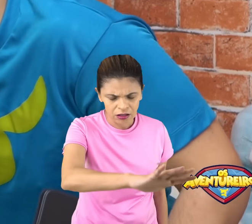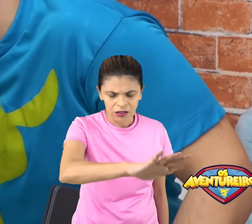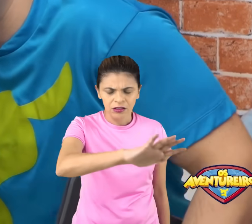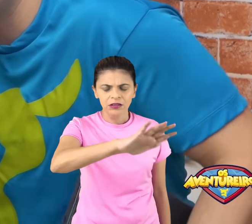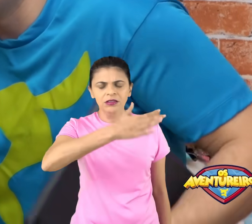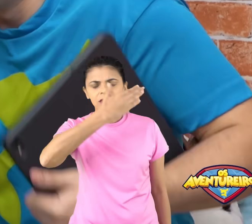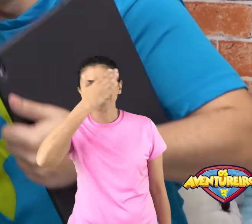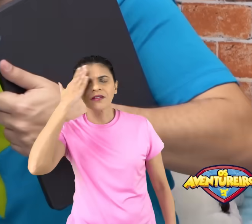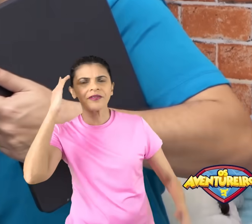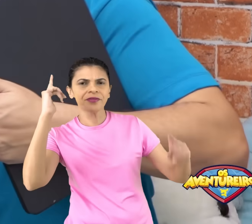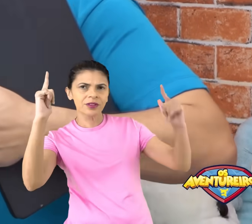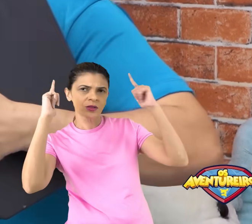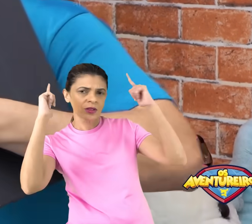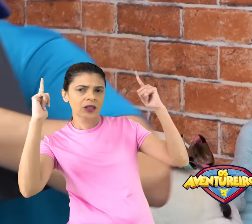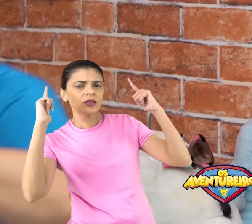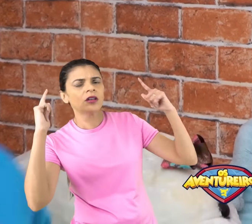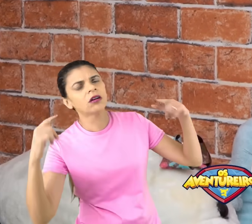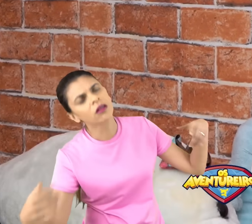Aventureiros!